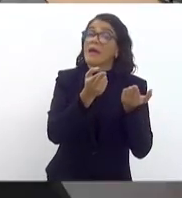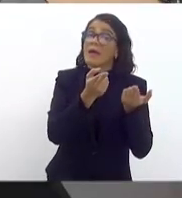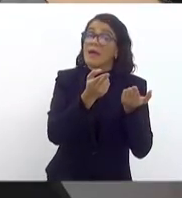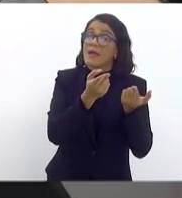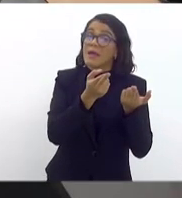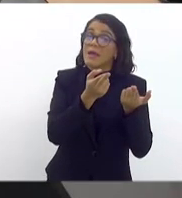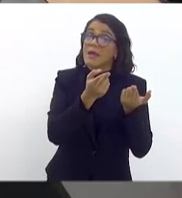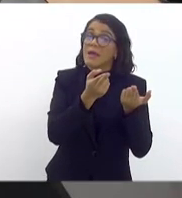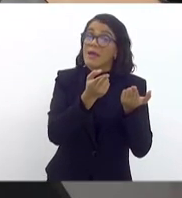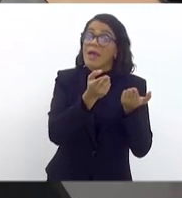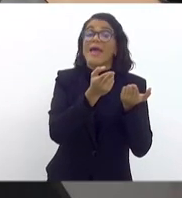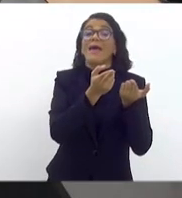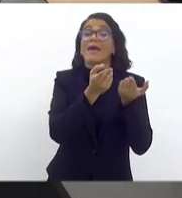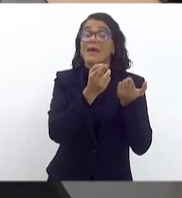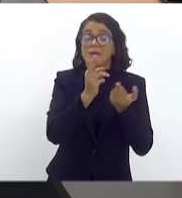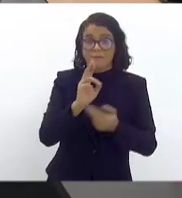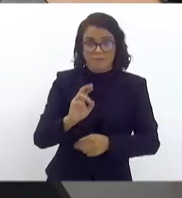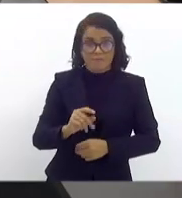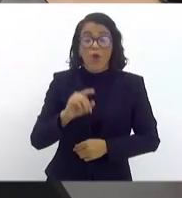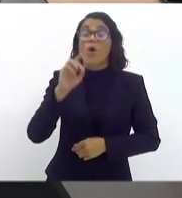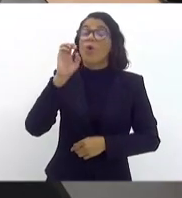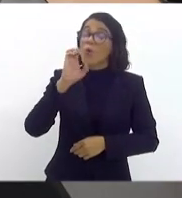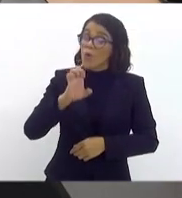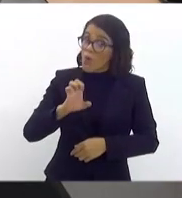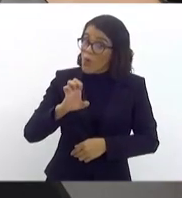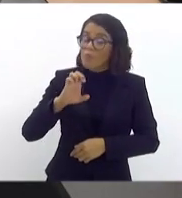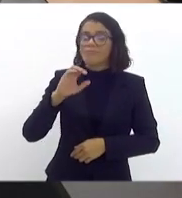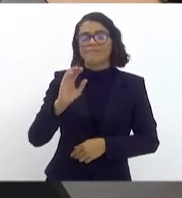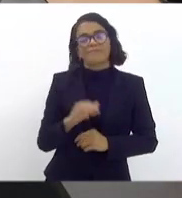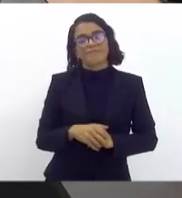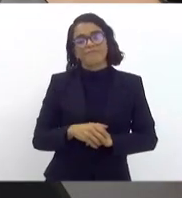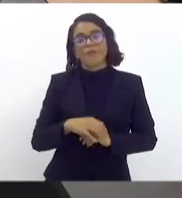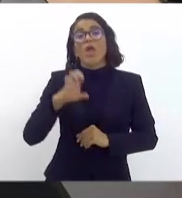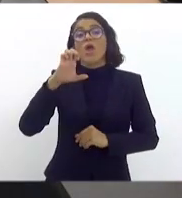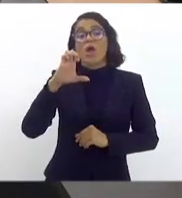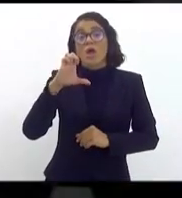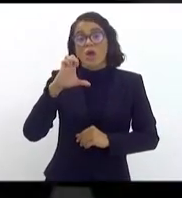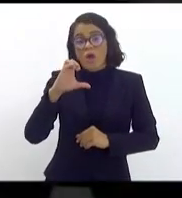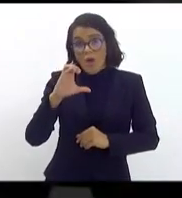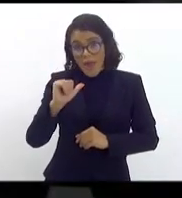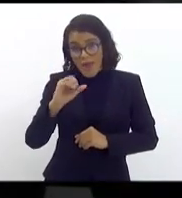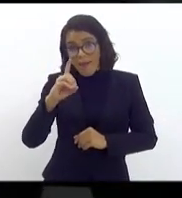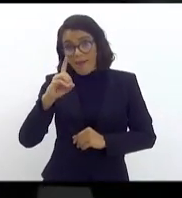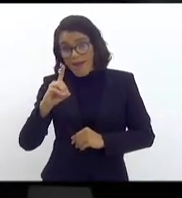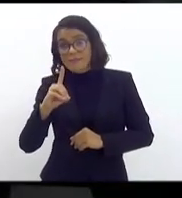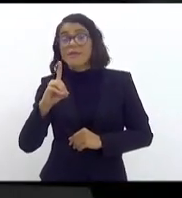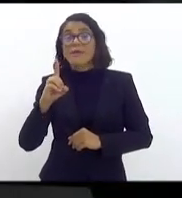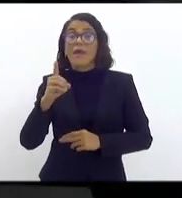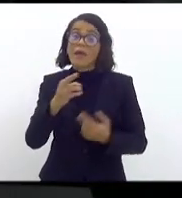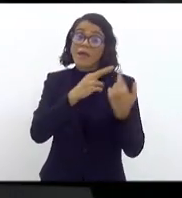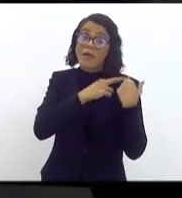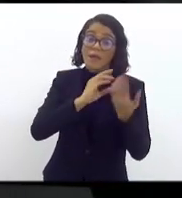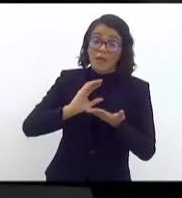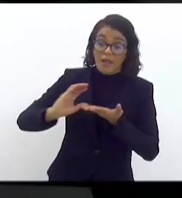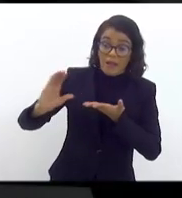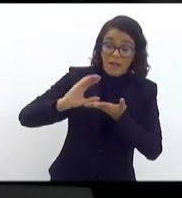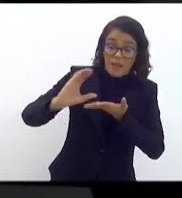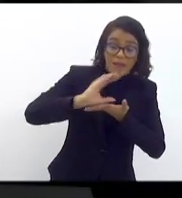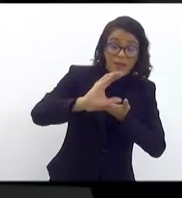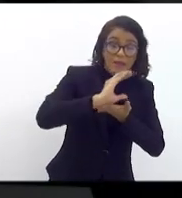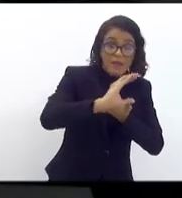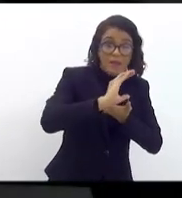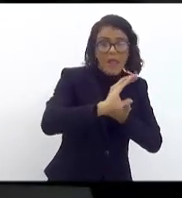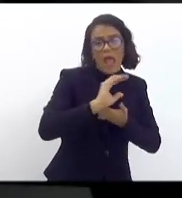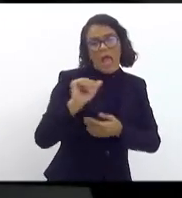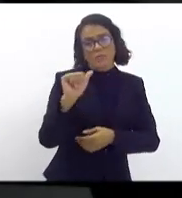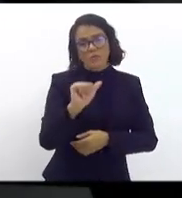apropriação o ECAD, devida ou indevida o é pela associação. Quem promove a distribuição aos titulares